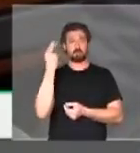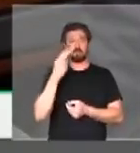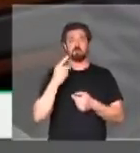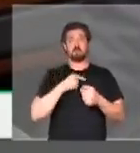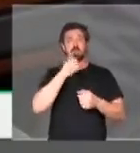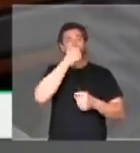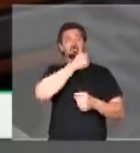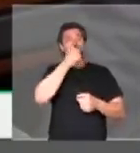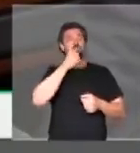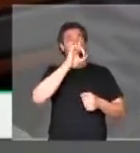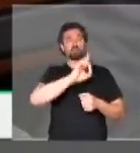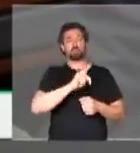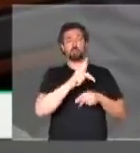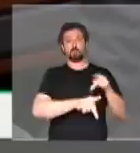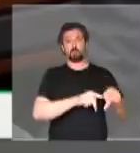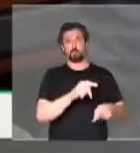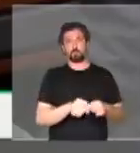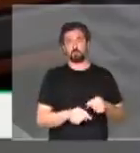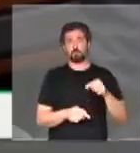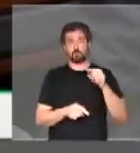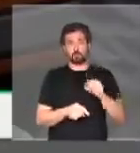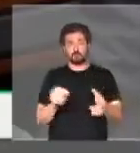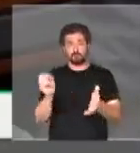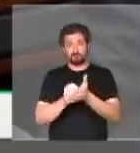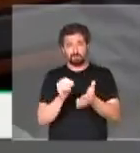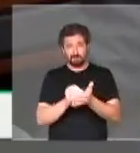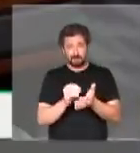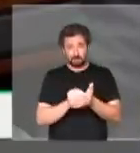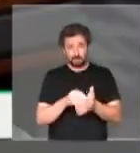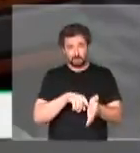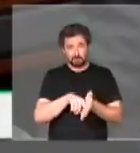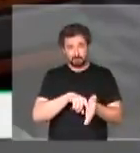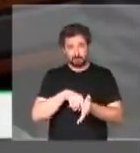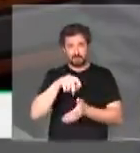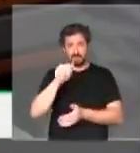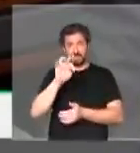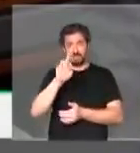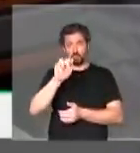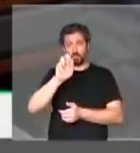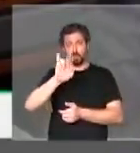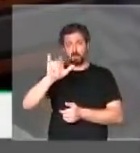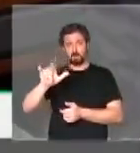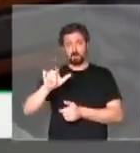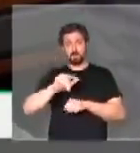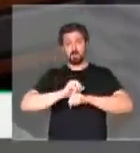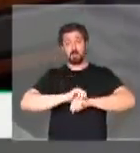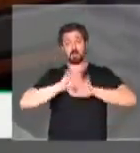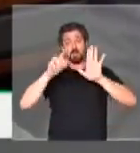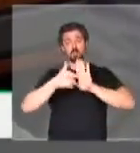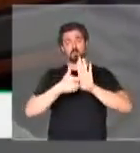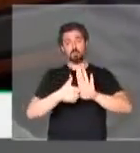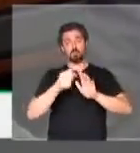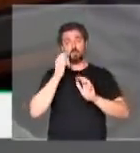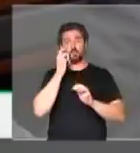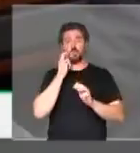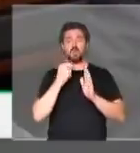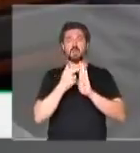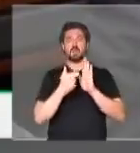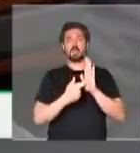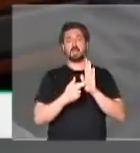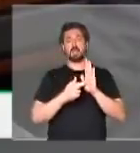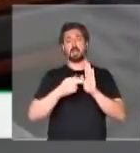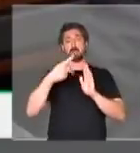tamanho sacrifício de direitos. E essa falta de estudo atuarial demonstra claramente o desrespeito às cláusulas